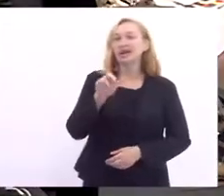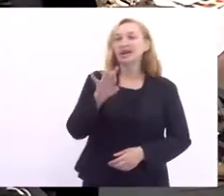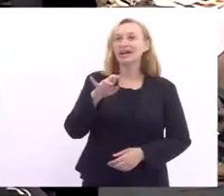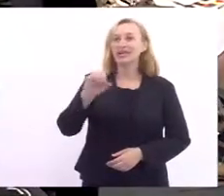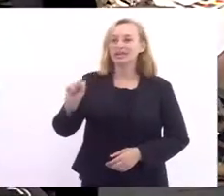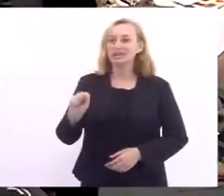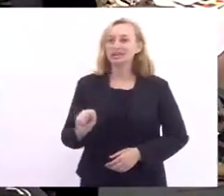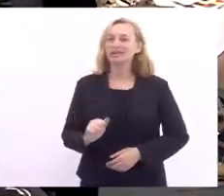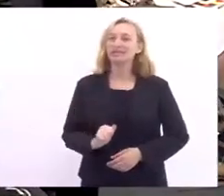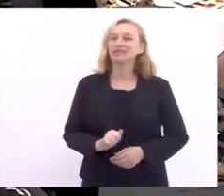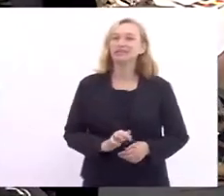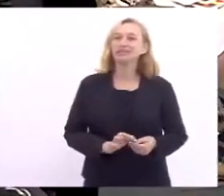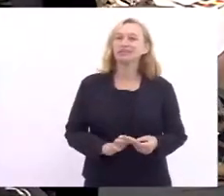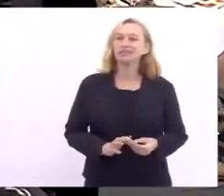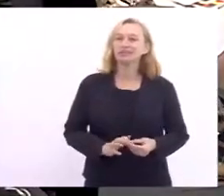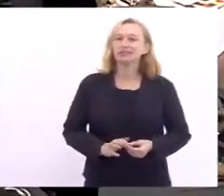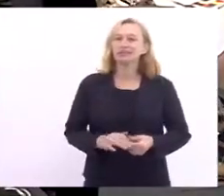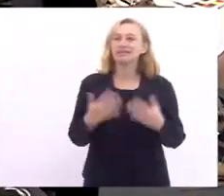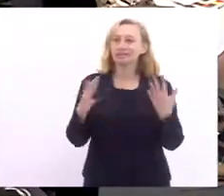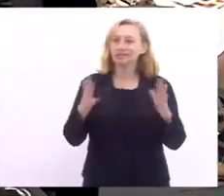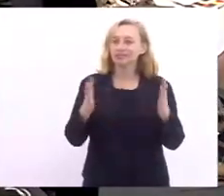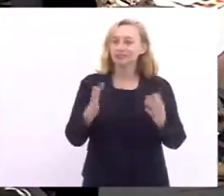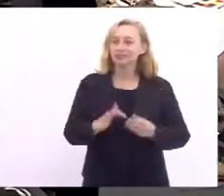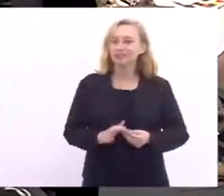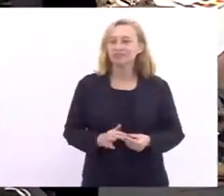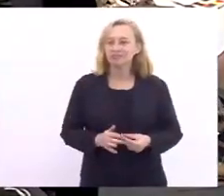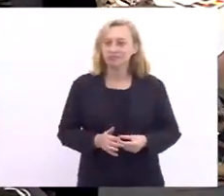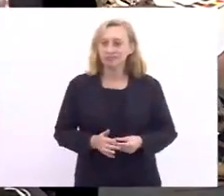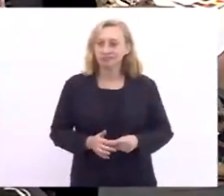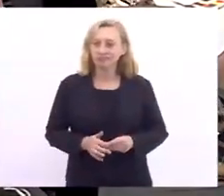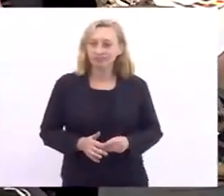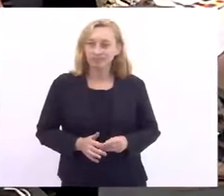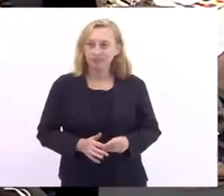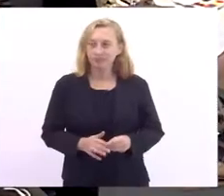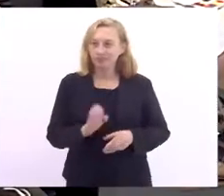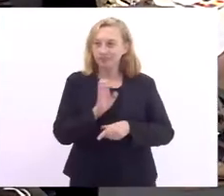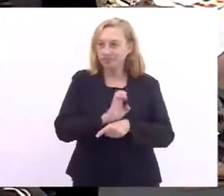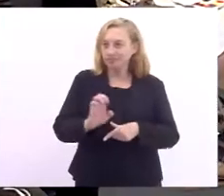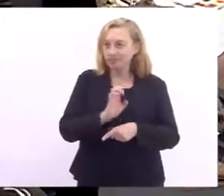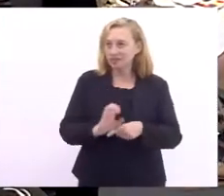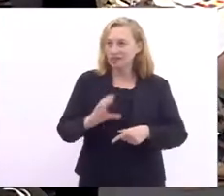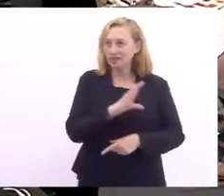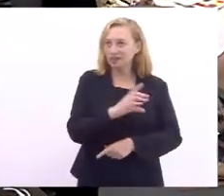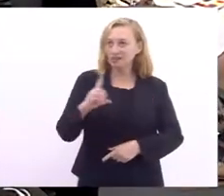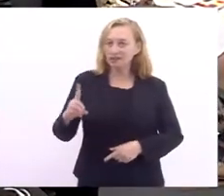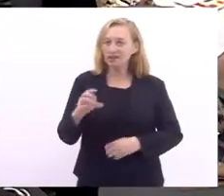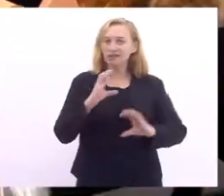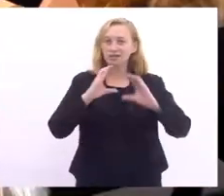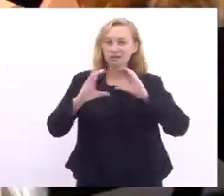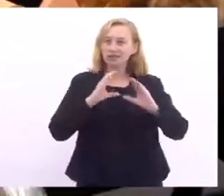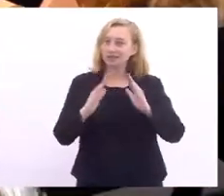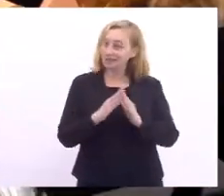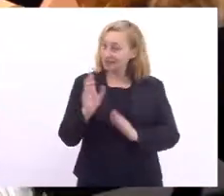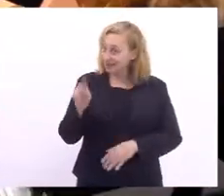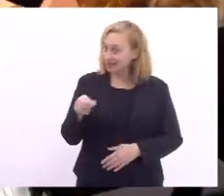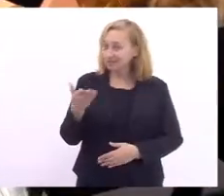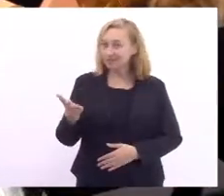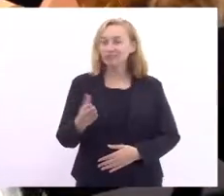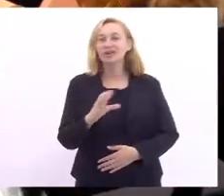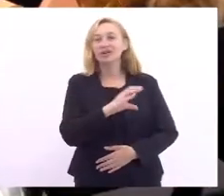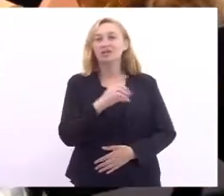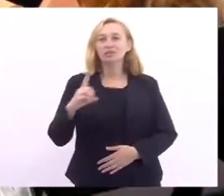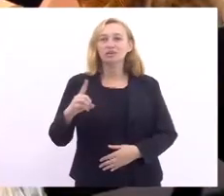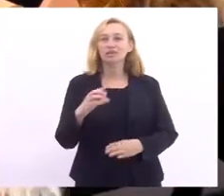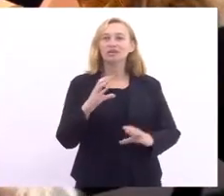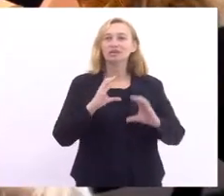Amorim Oi Larissa Amorim de estagiário a coordenadora de comunicação da casa né Qualquer dizer que a